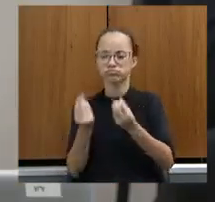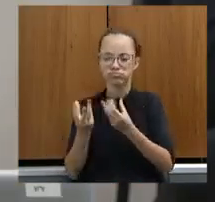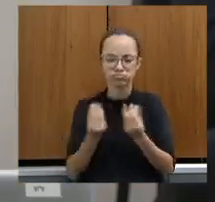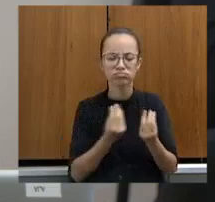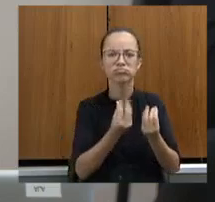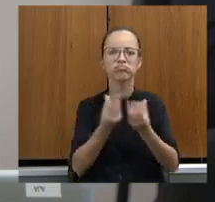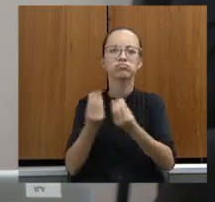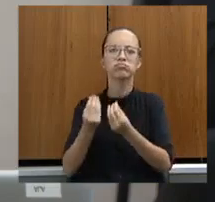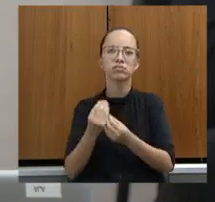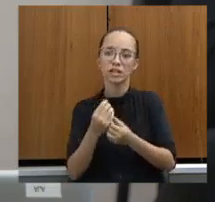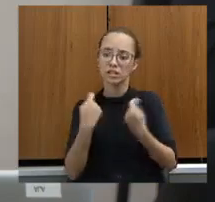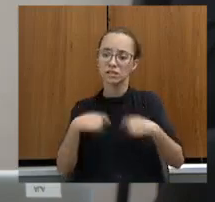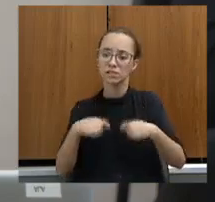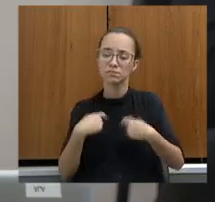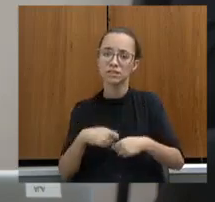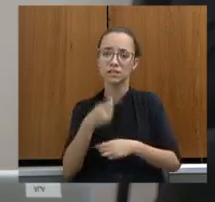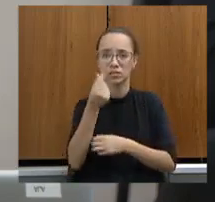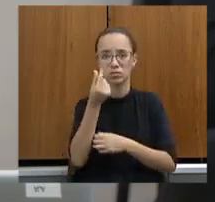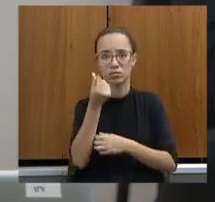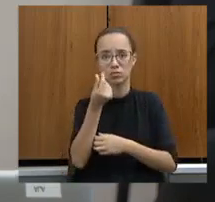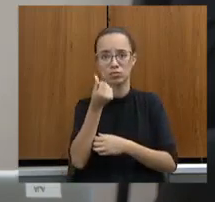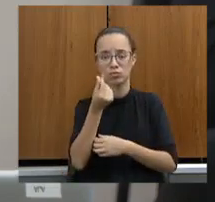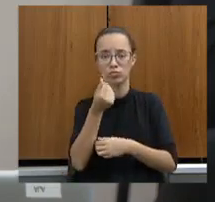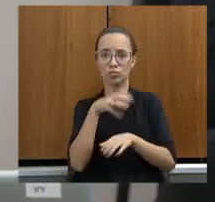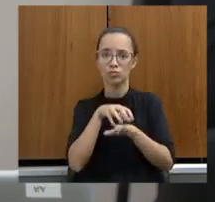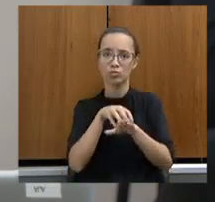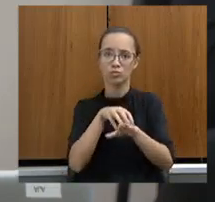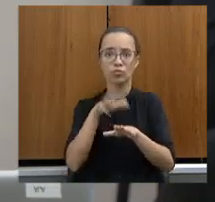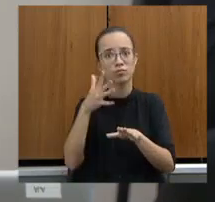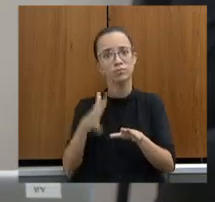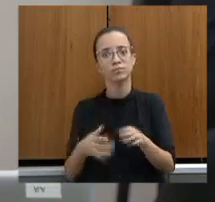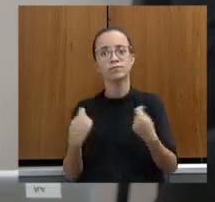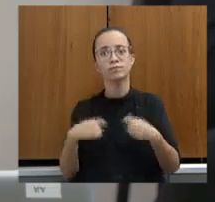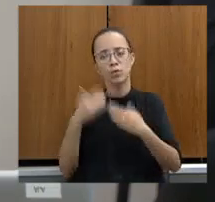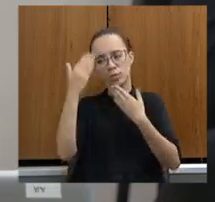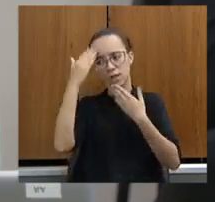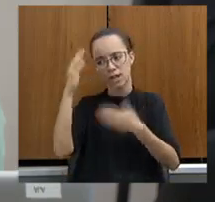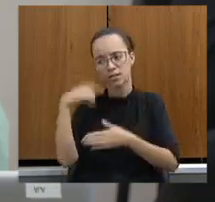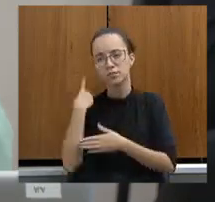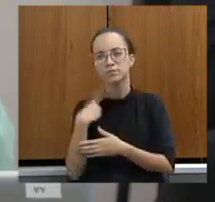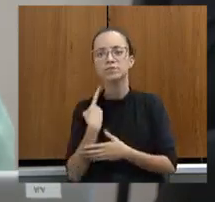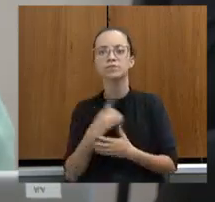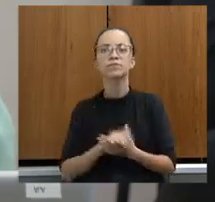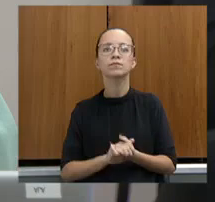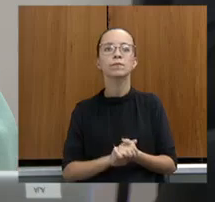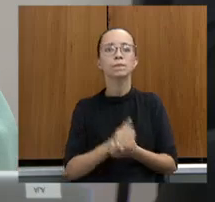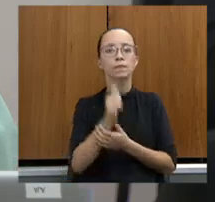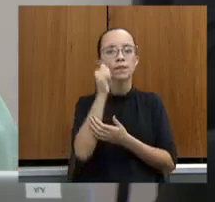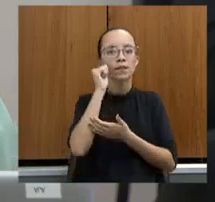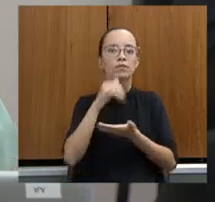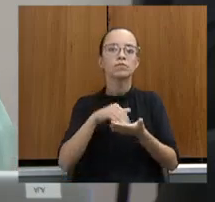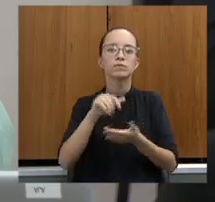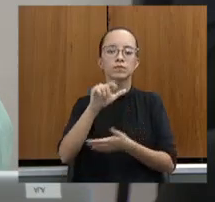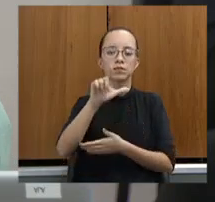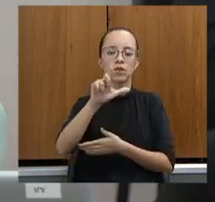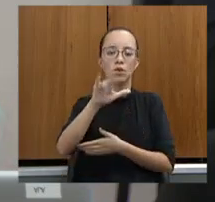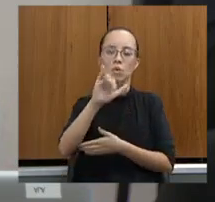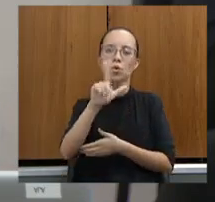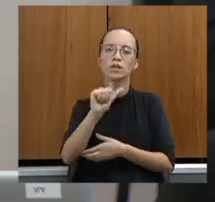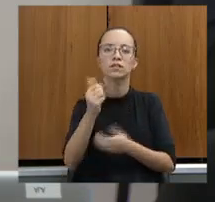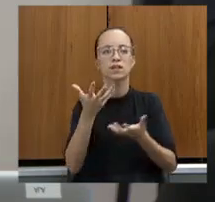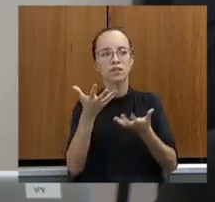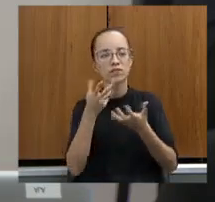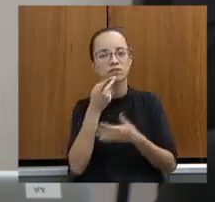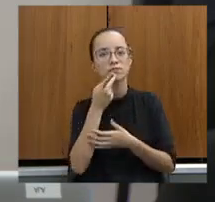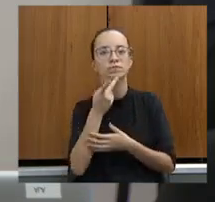que temos o transporte mais barato Obrigado João por tudo que você fez a secretária Luiza quer fazer algumas ponderações